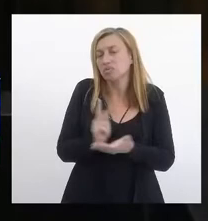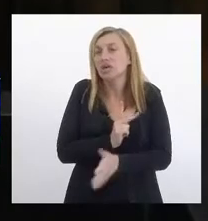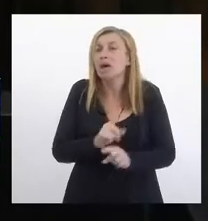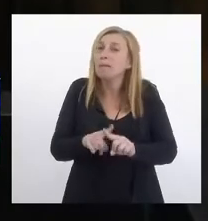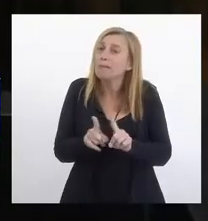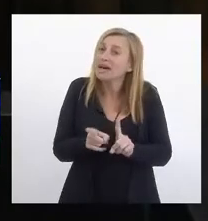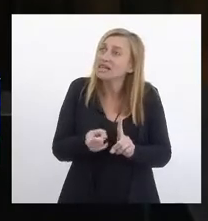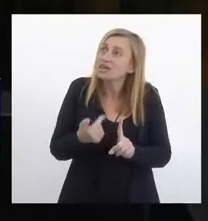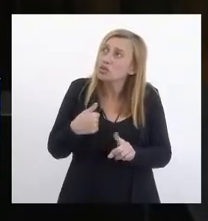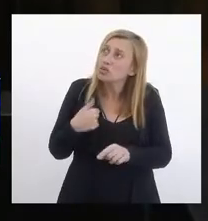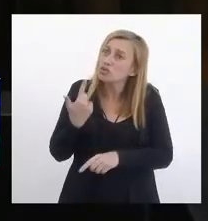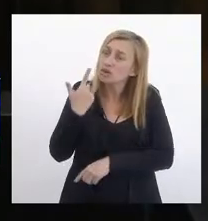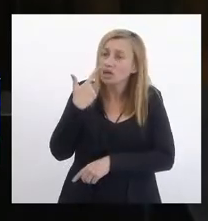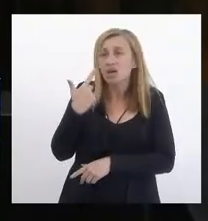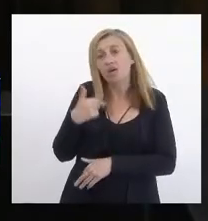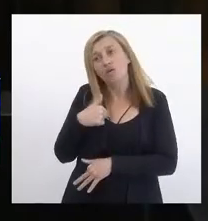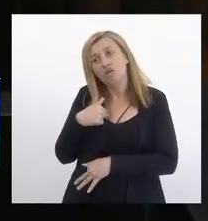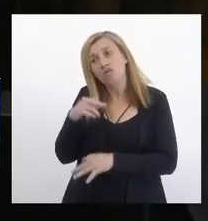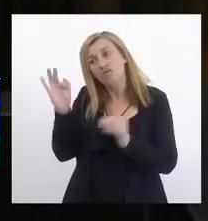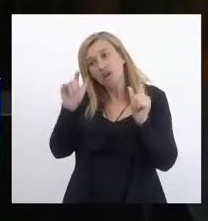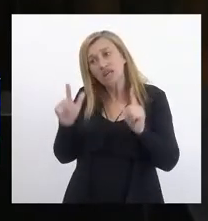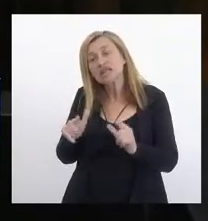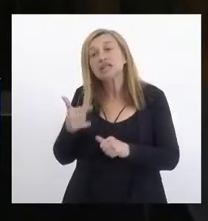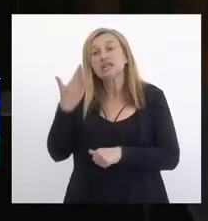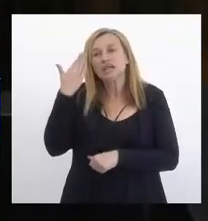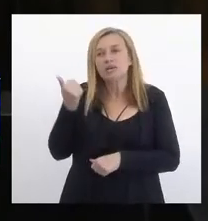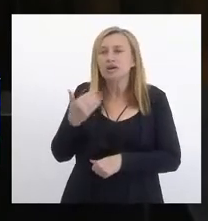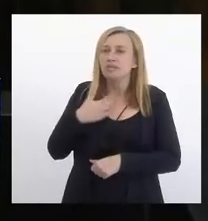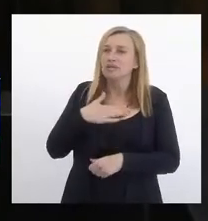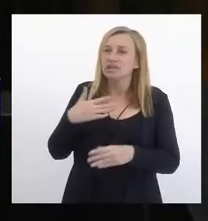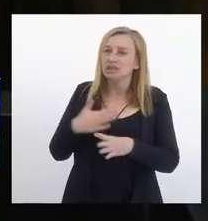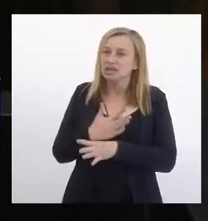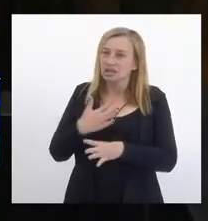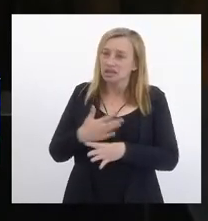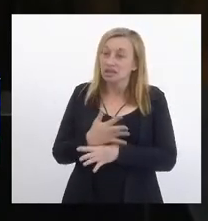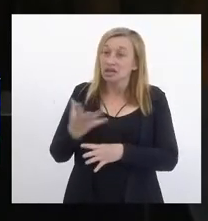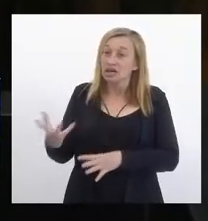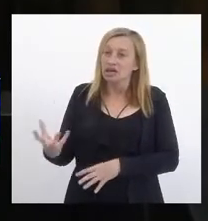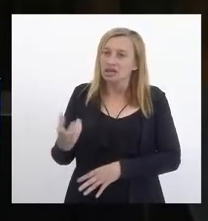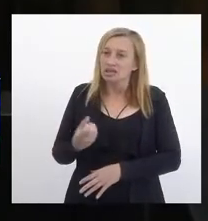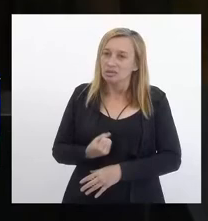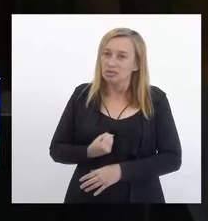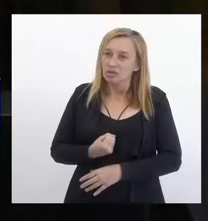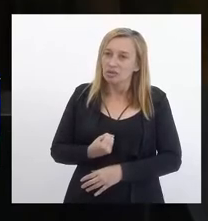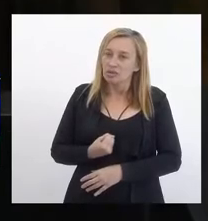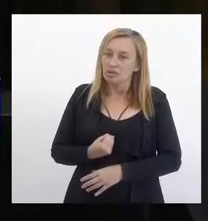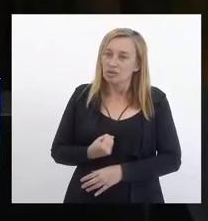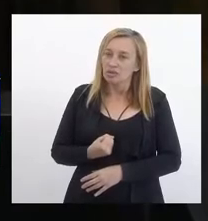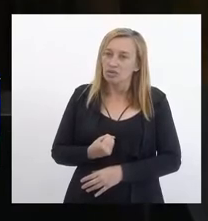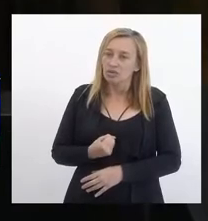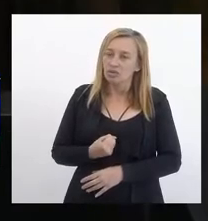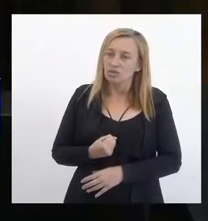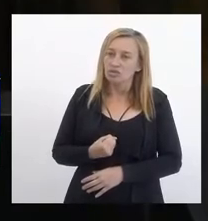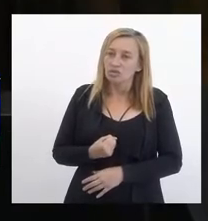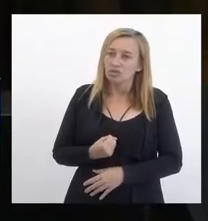Mas eu cheguei a ficar feliz em saber que a minha cidade recebeu um